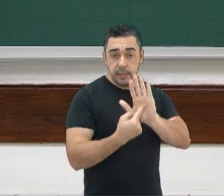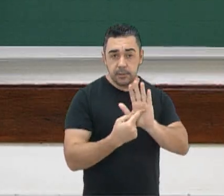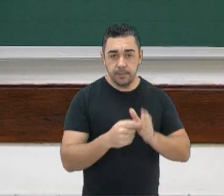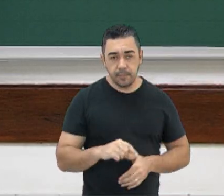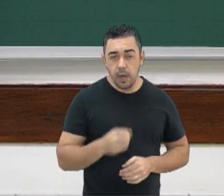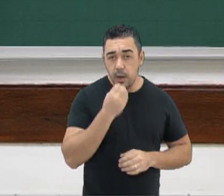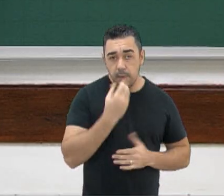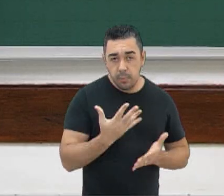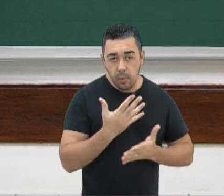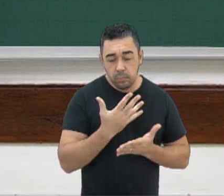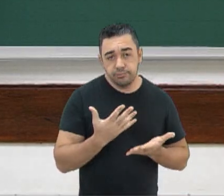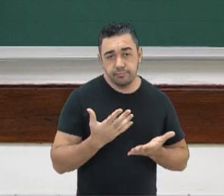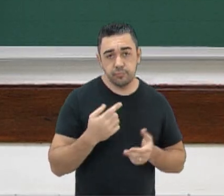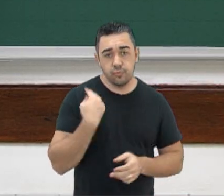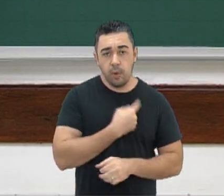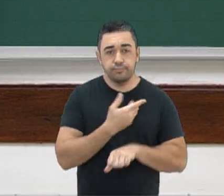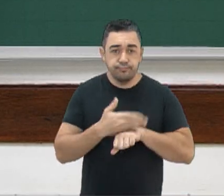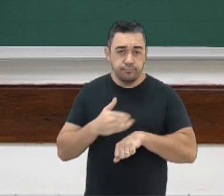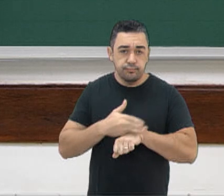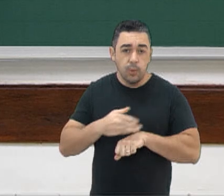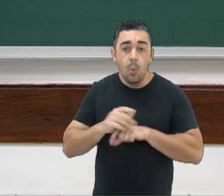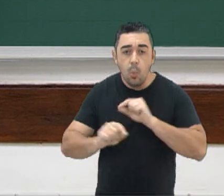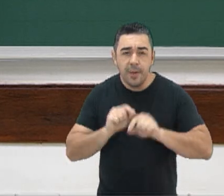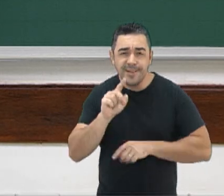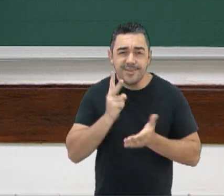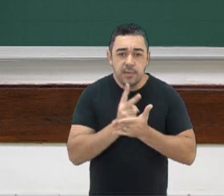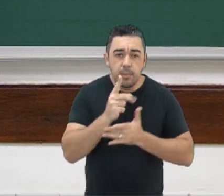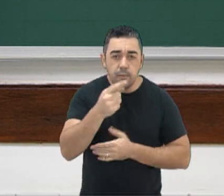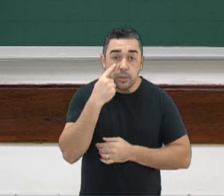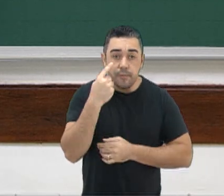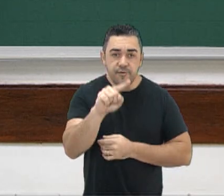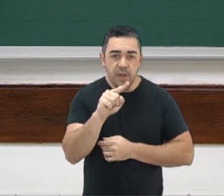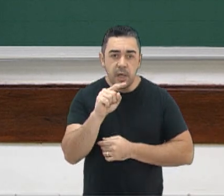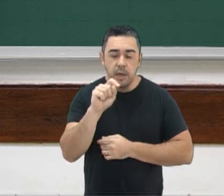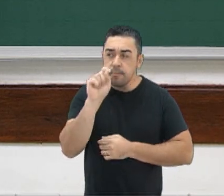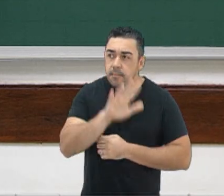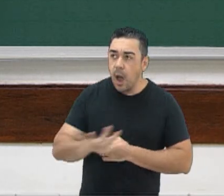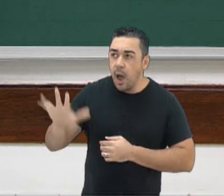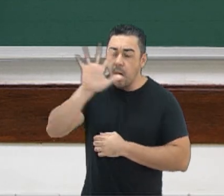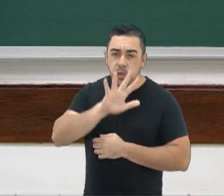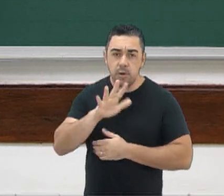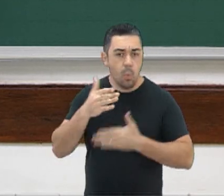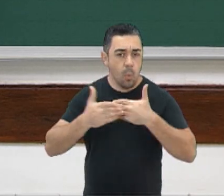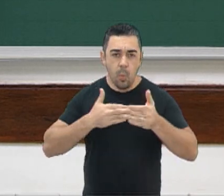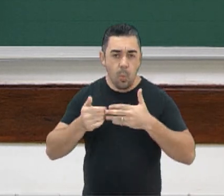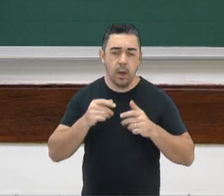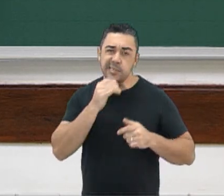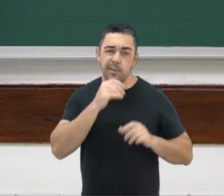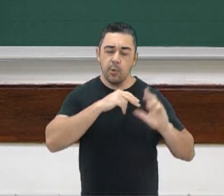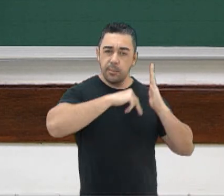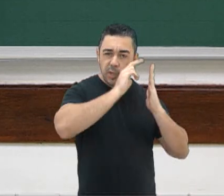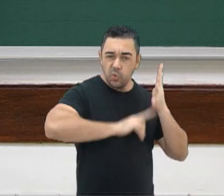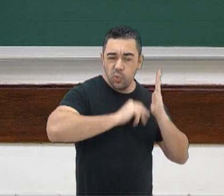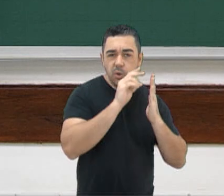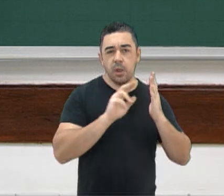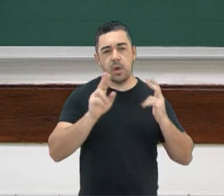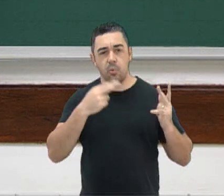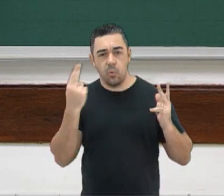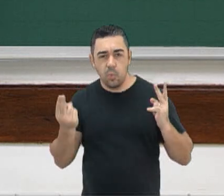bom exercício é que toda vez que você se depare com uma imagem, seja ela uma tela, seja